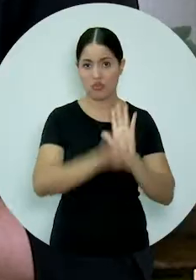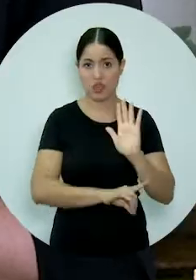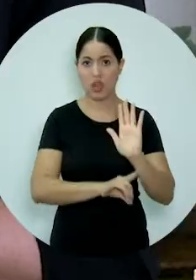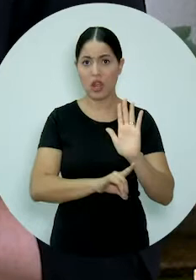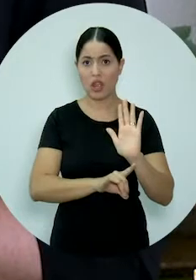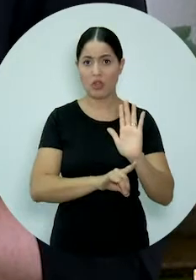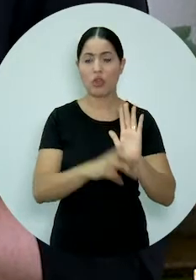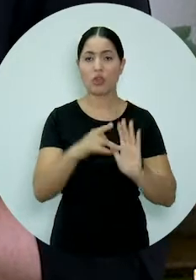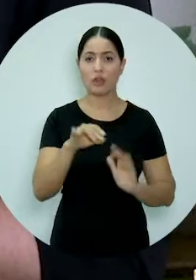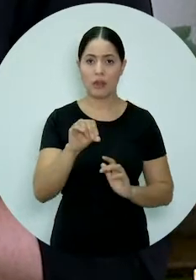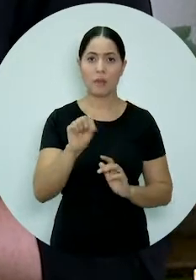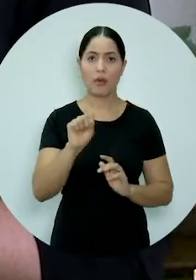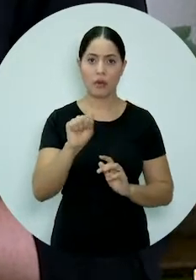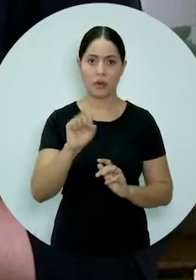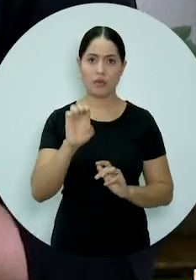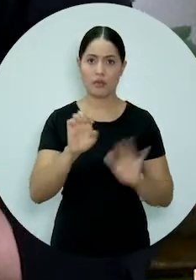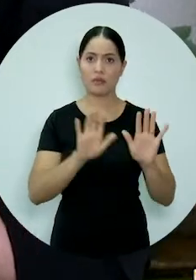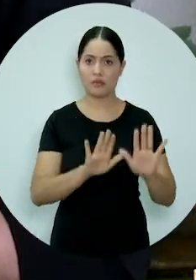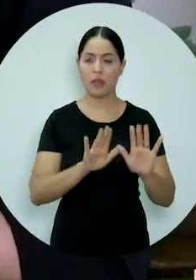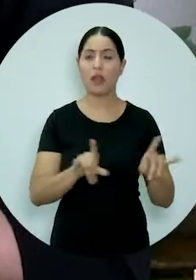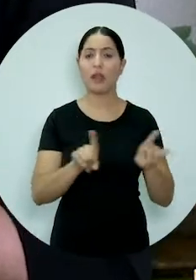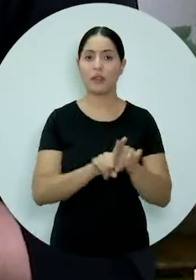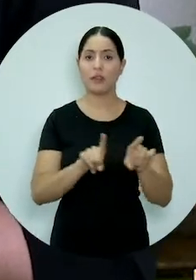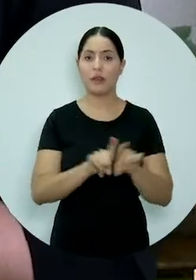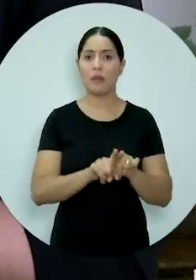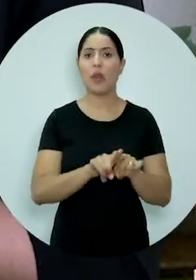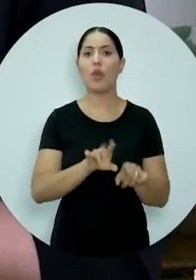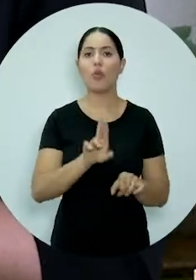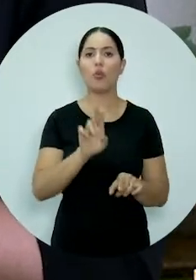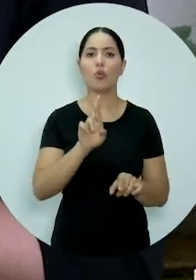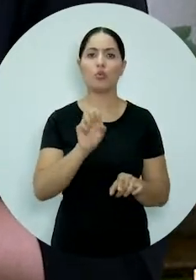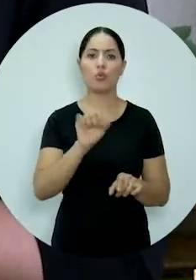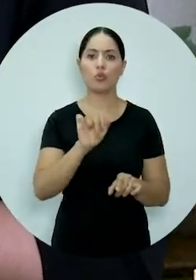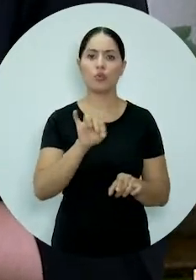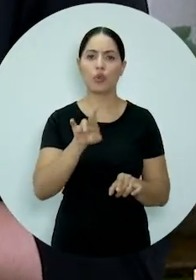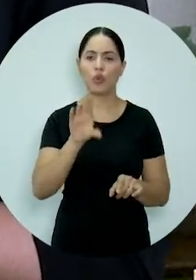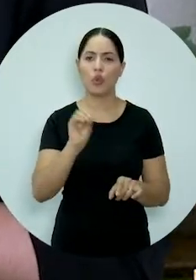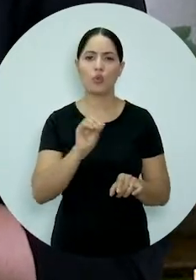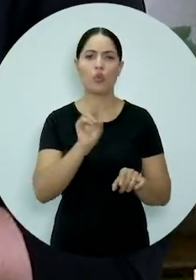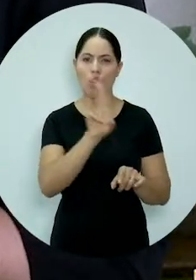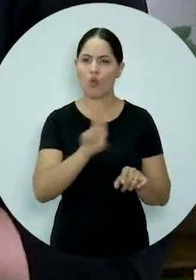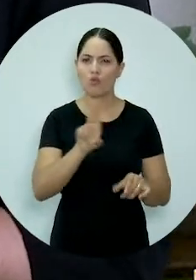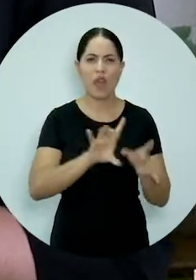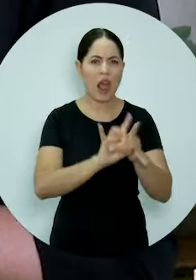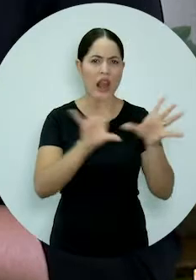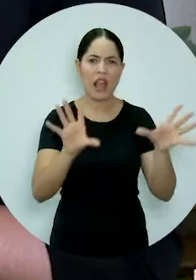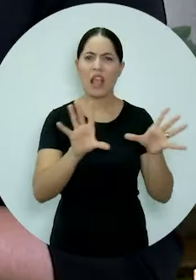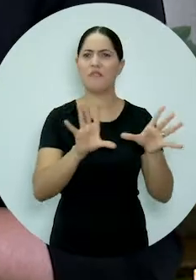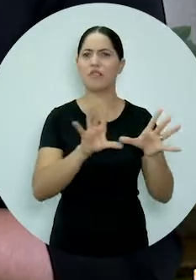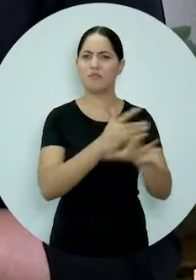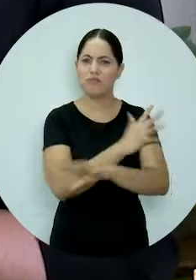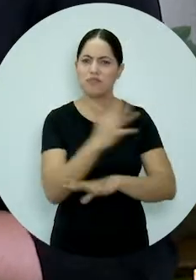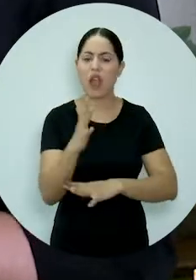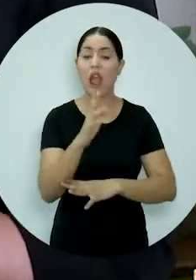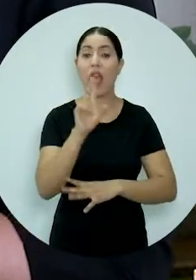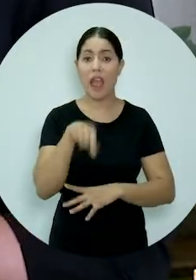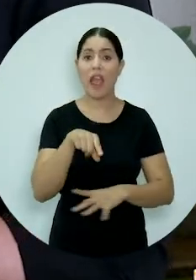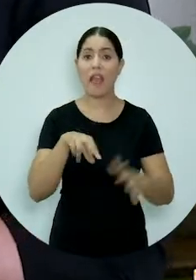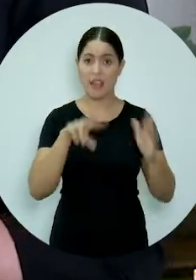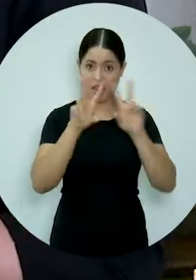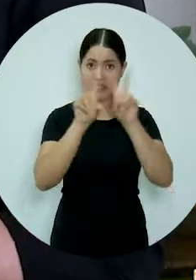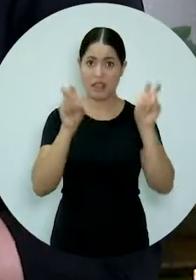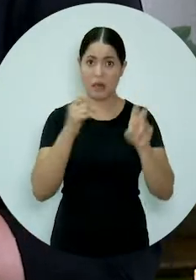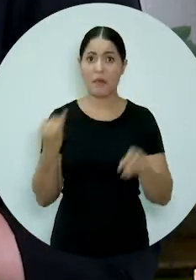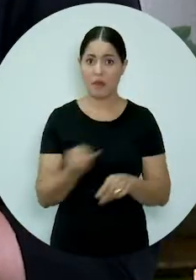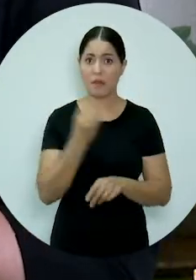Não só os direitos originários à posse permanente dessas terras, mas o usufruto exclusivo, a organização social, são,